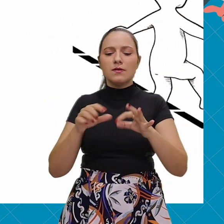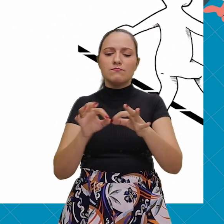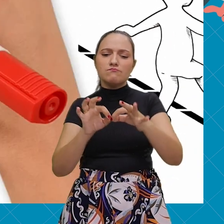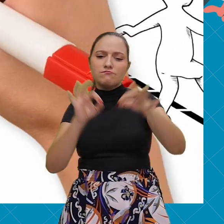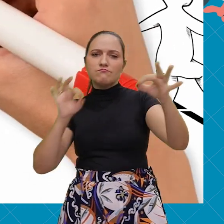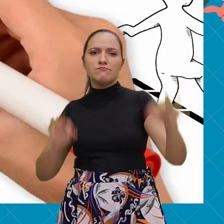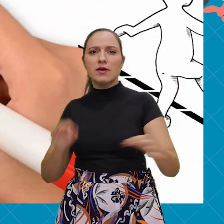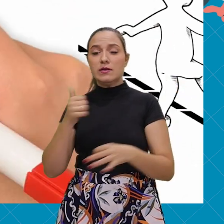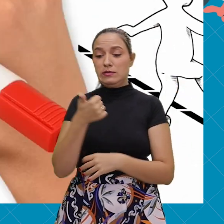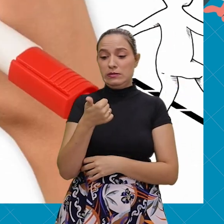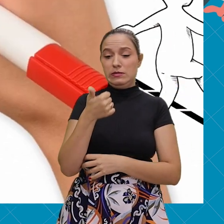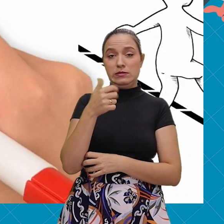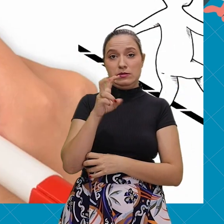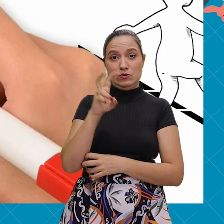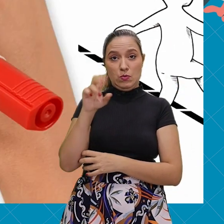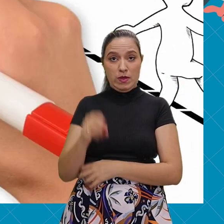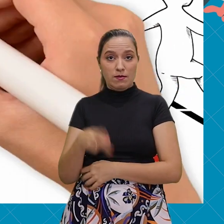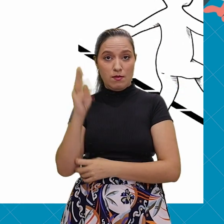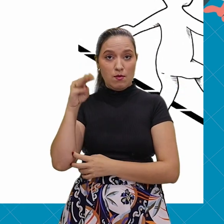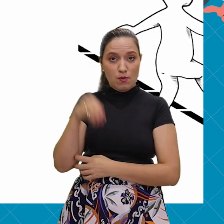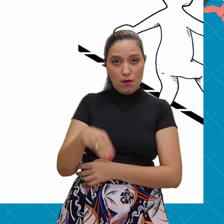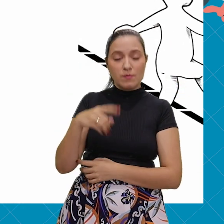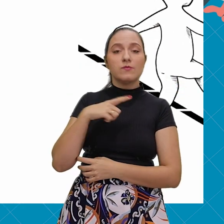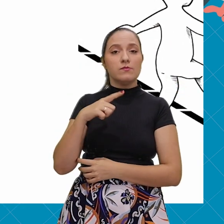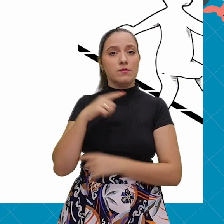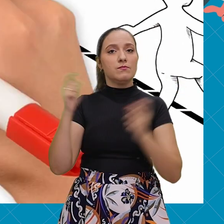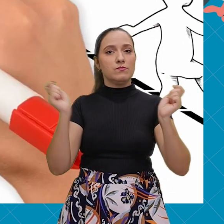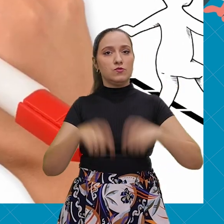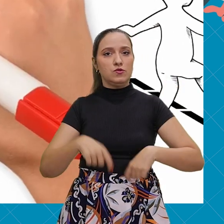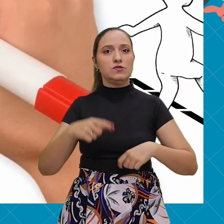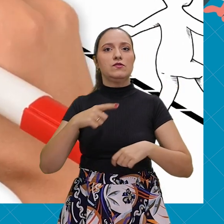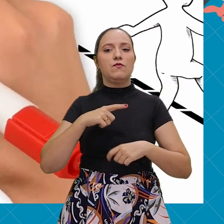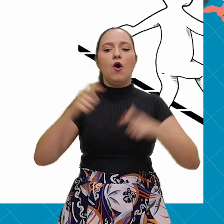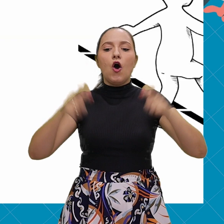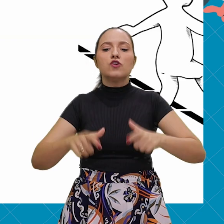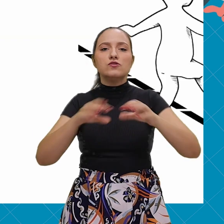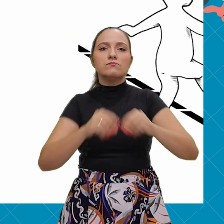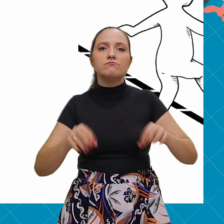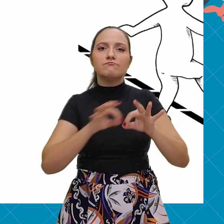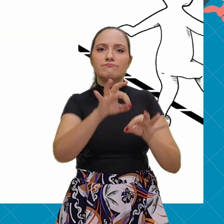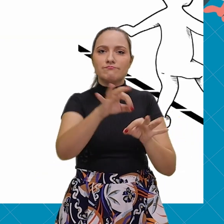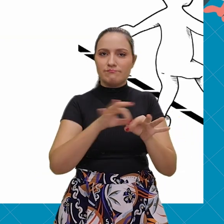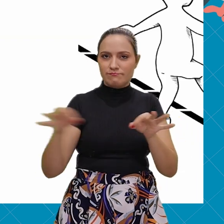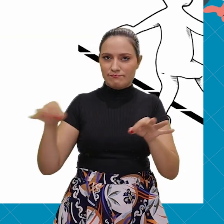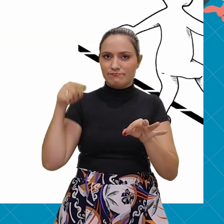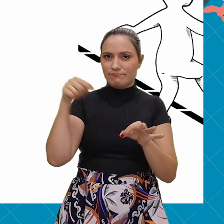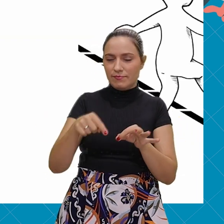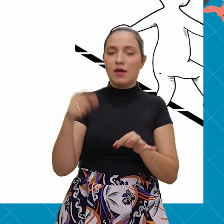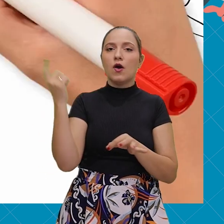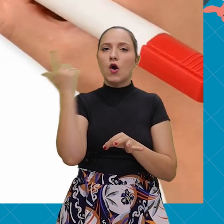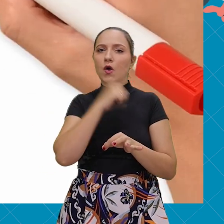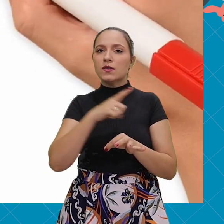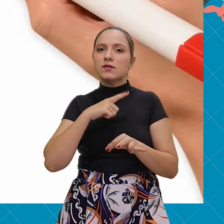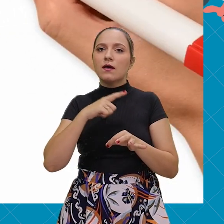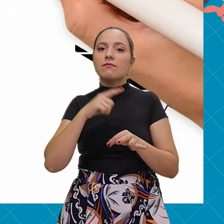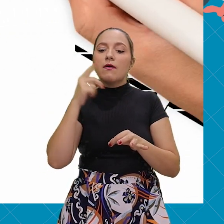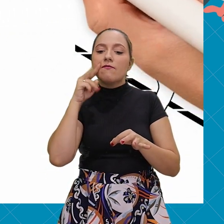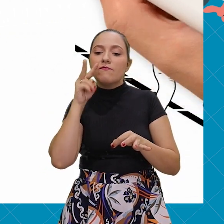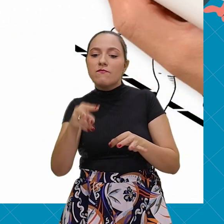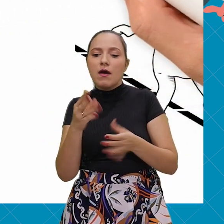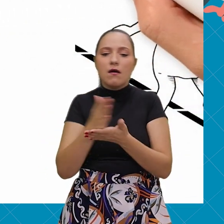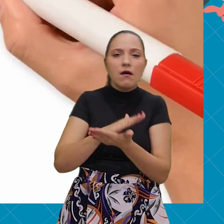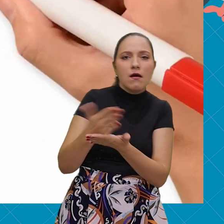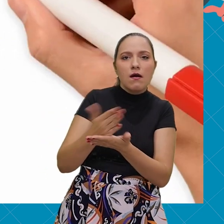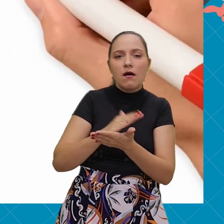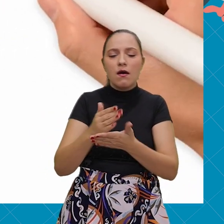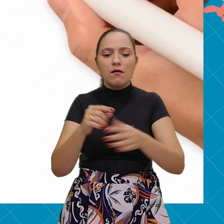150 km de largura ao longo das fronteiras terrestres. Nesse sentido, as fronteiras são entendidas como faixas do território, que